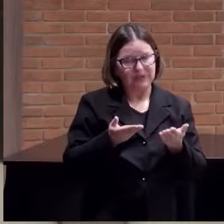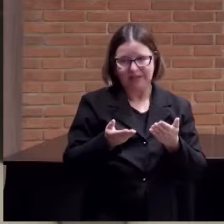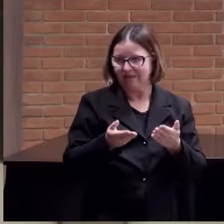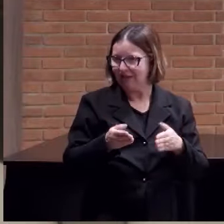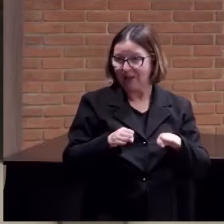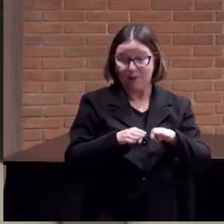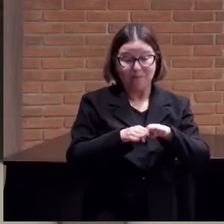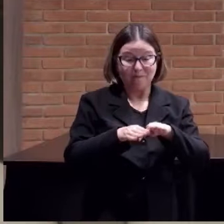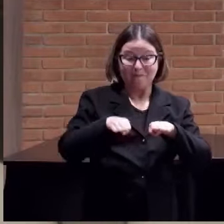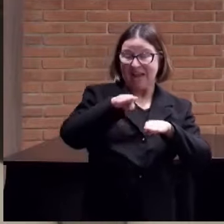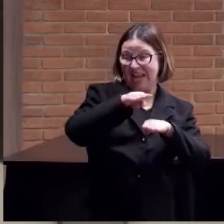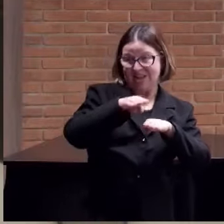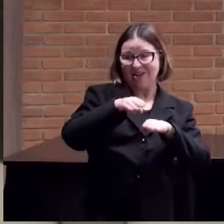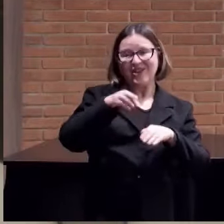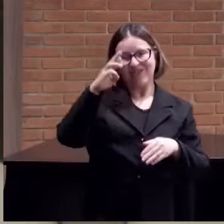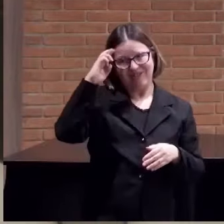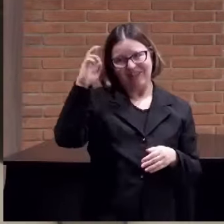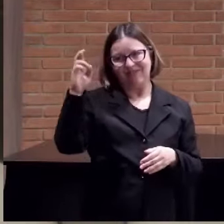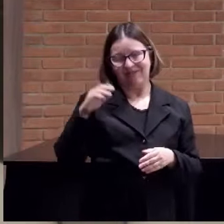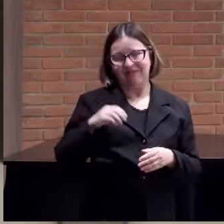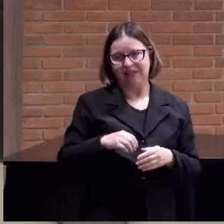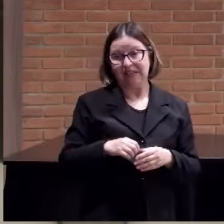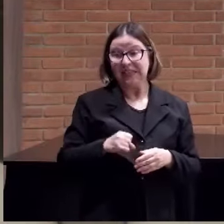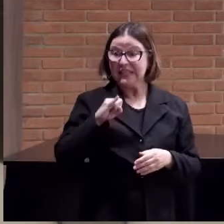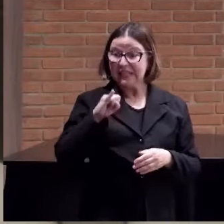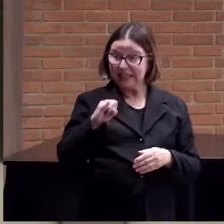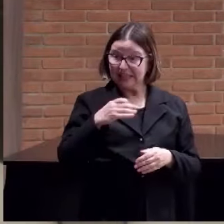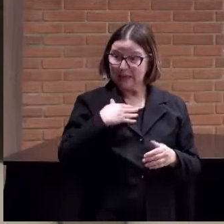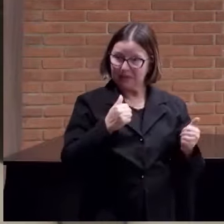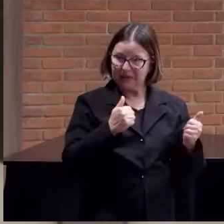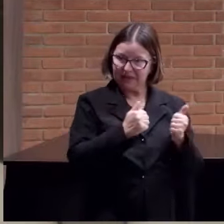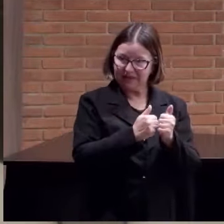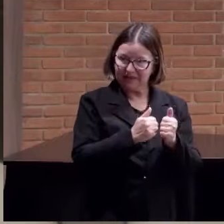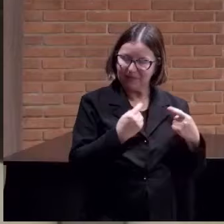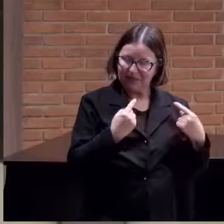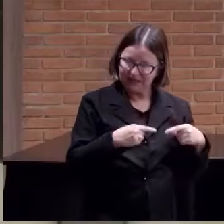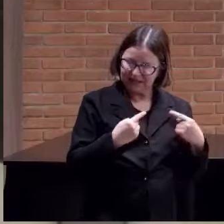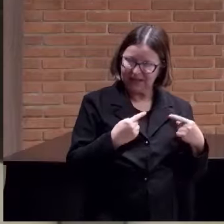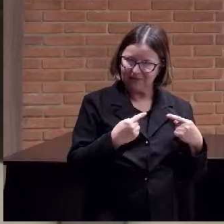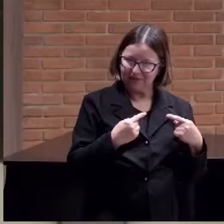senhor. Se me perseguiram,